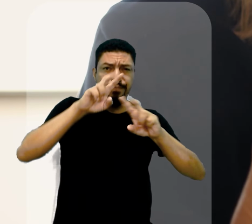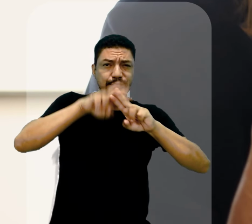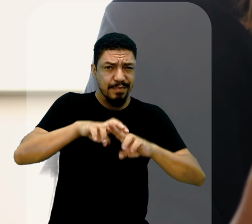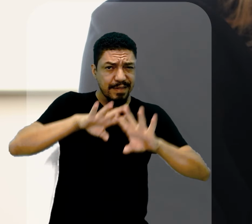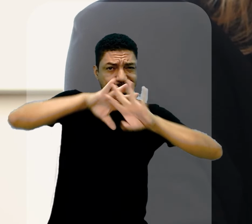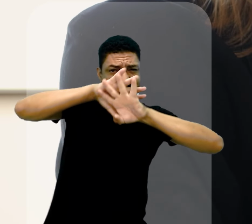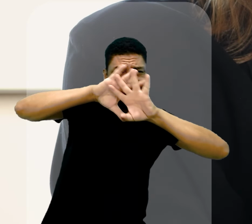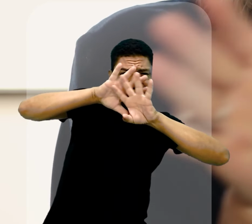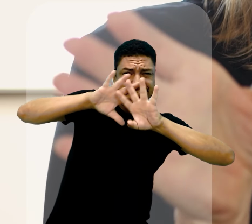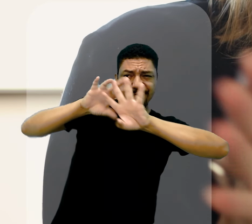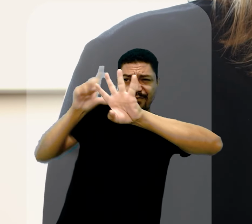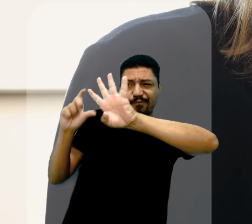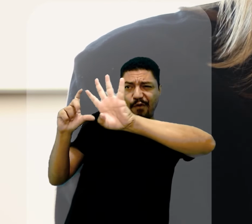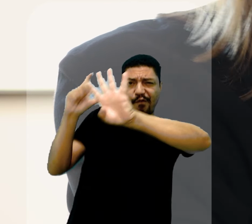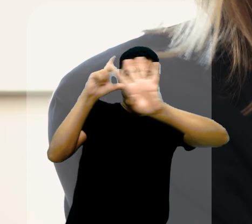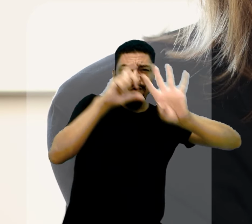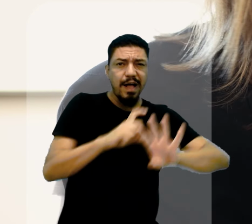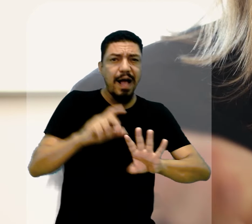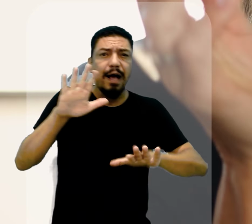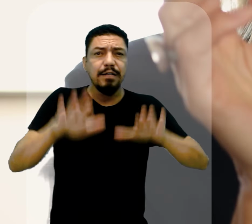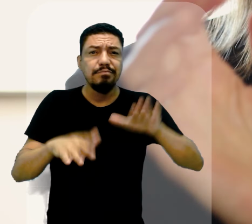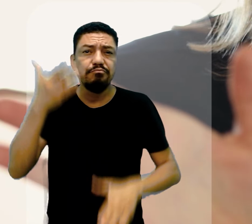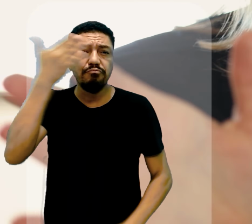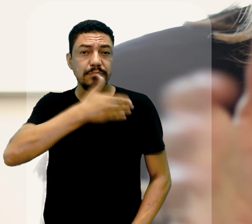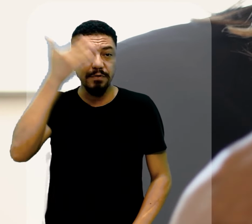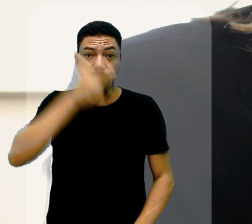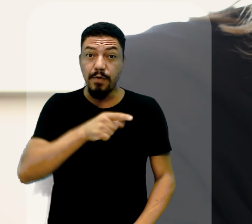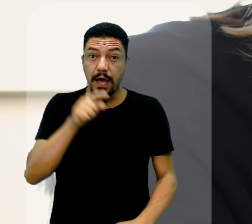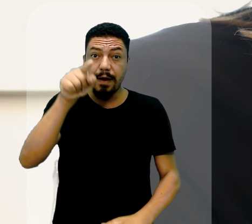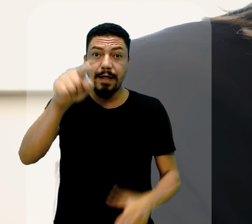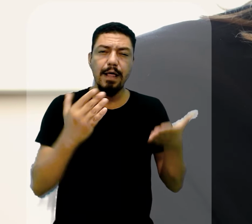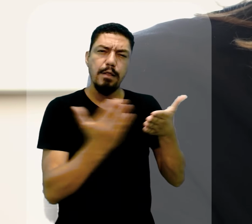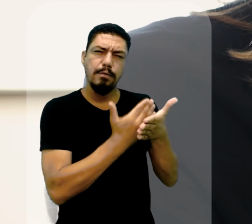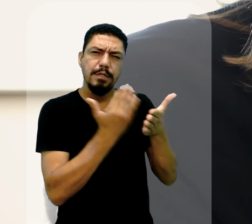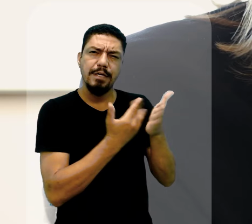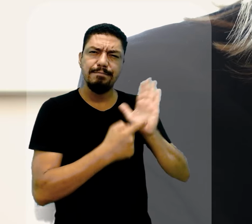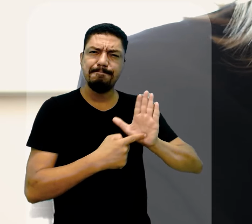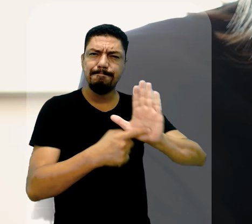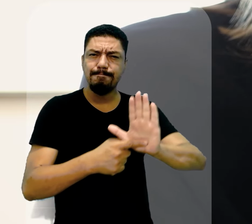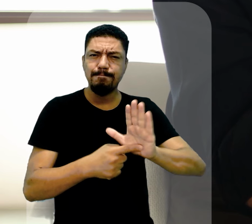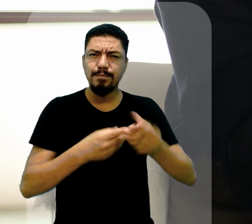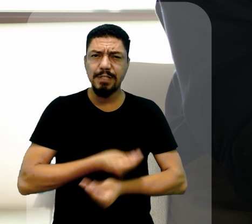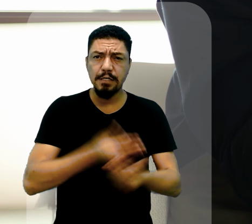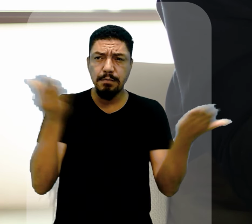vê, às vezes no cartaz do livro, do lançamento, você